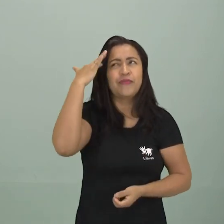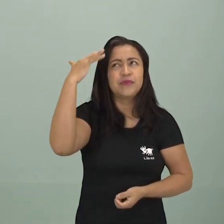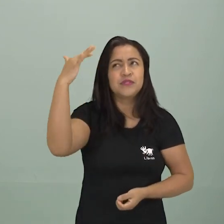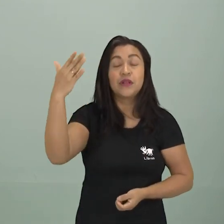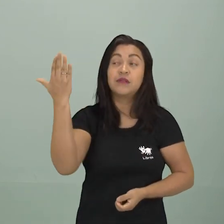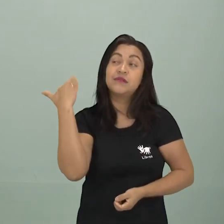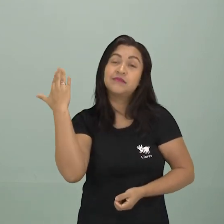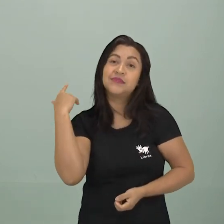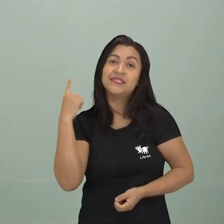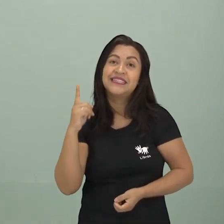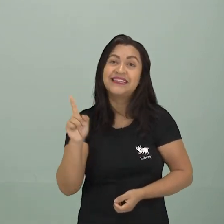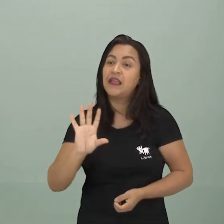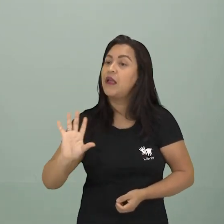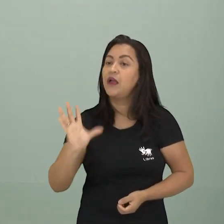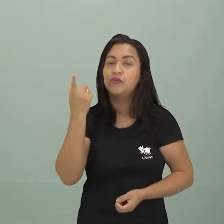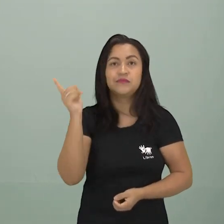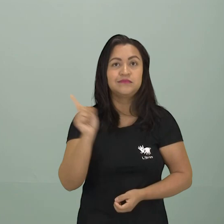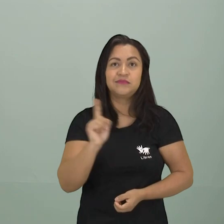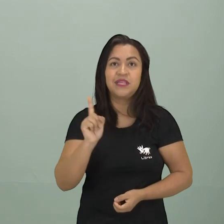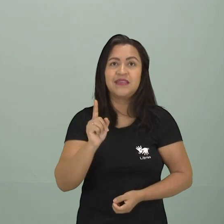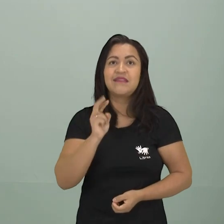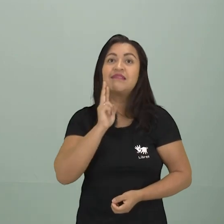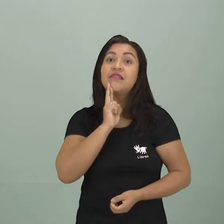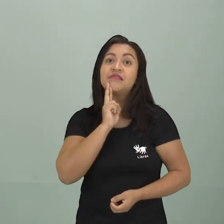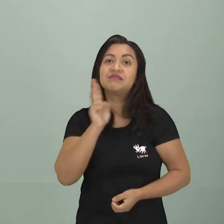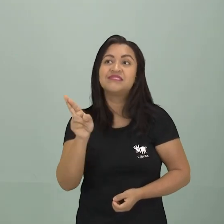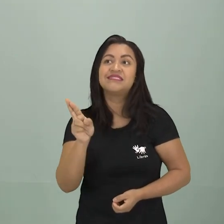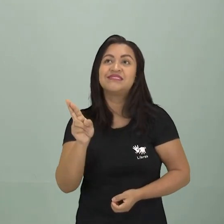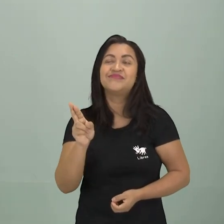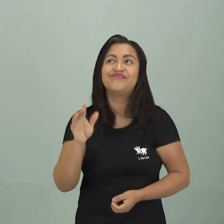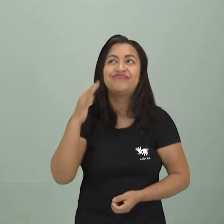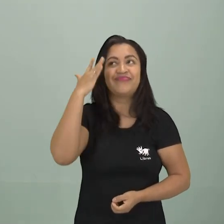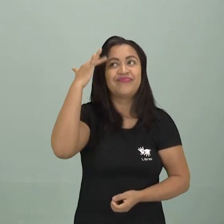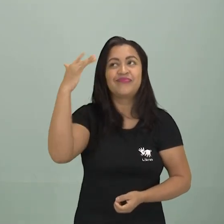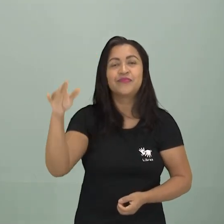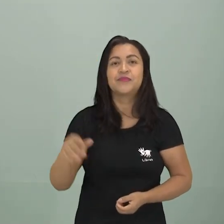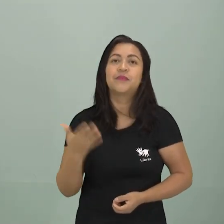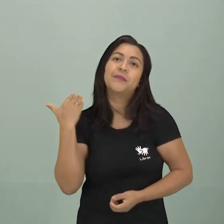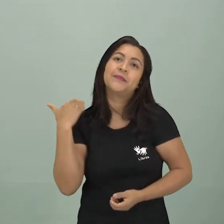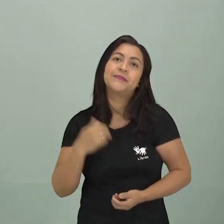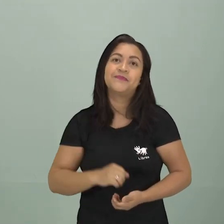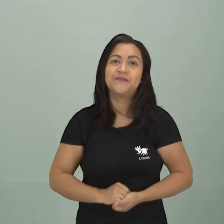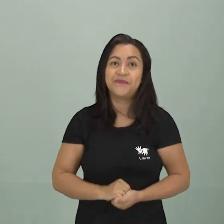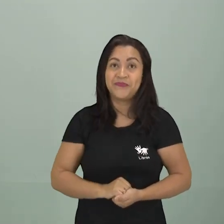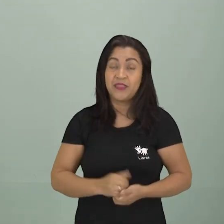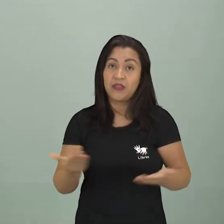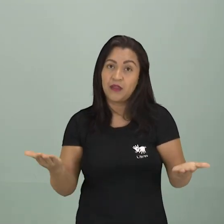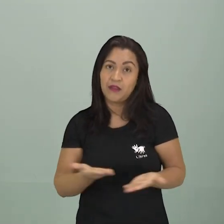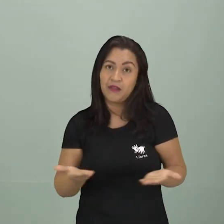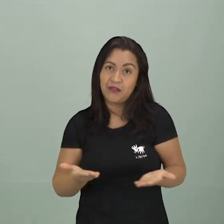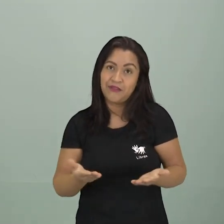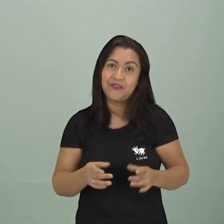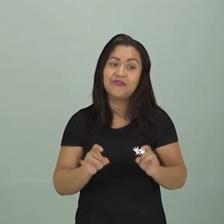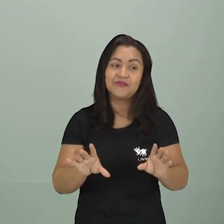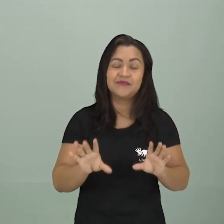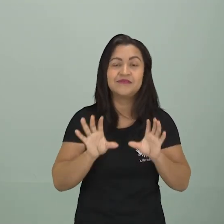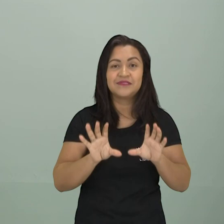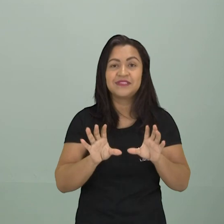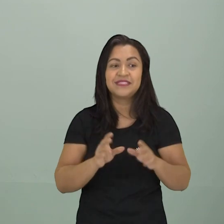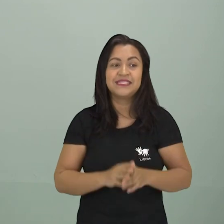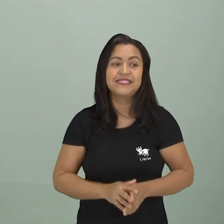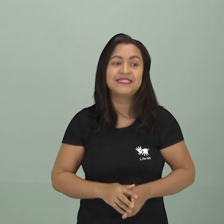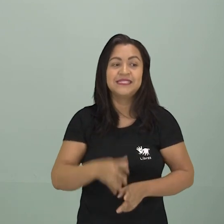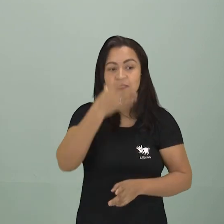lá no passado que não aconteceu e que me deu um resultado também irreal lá no passado. Então a aula de hoje foi isso. Não esqueçam de